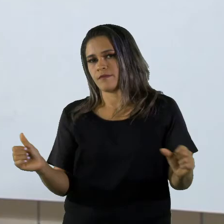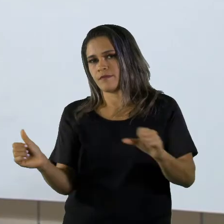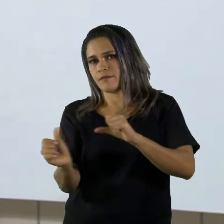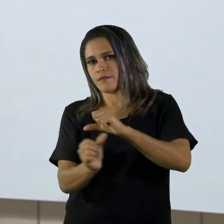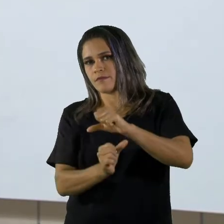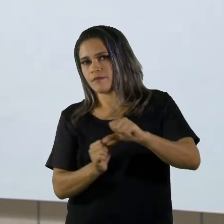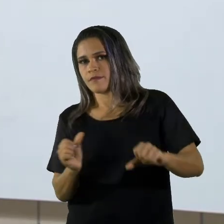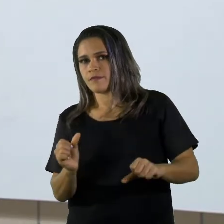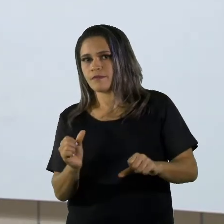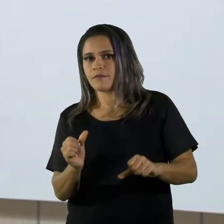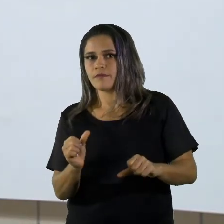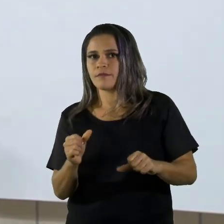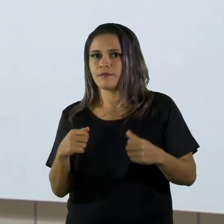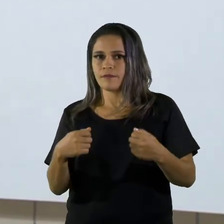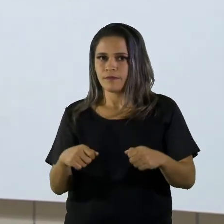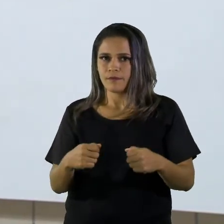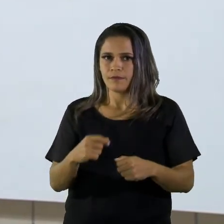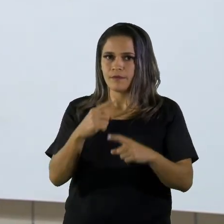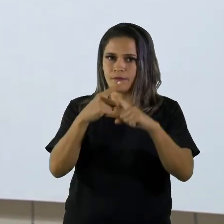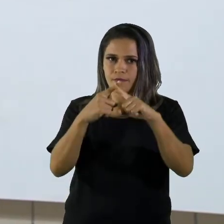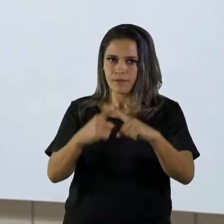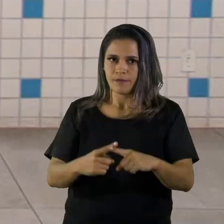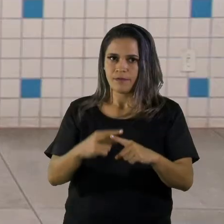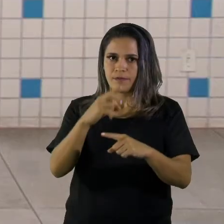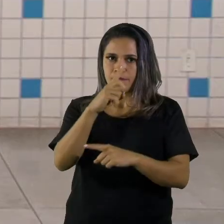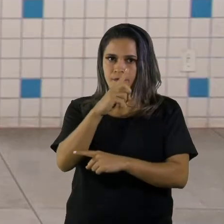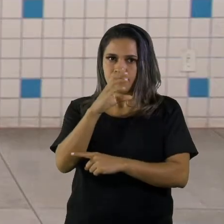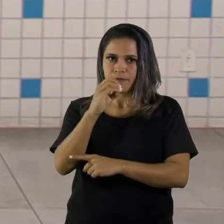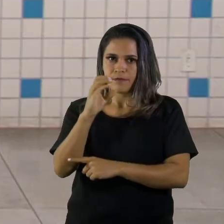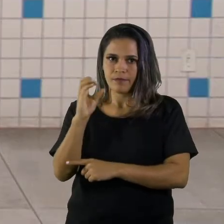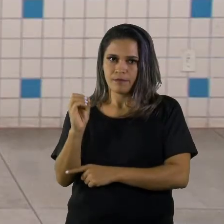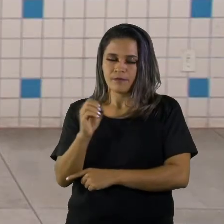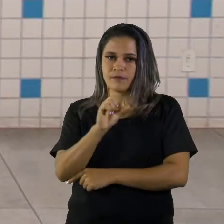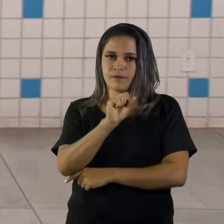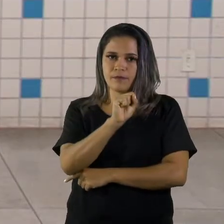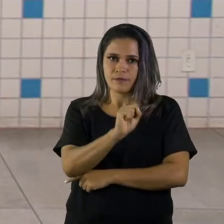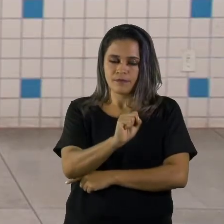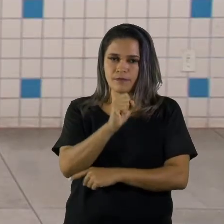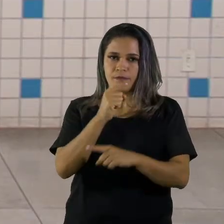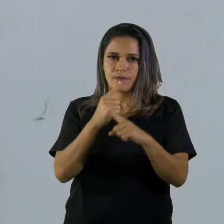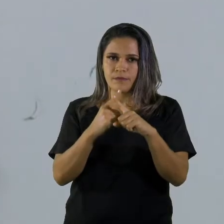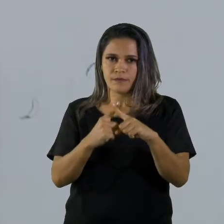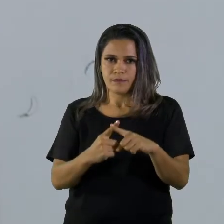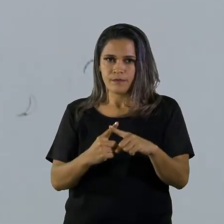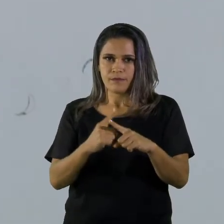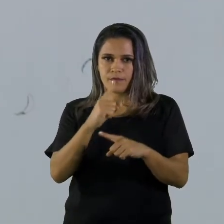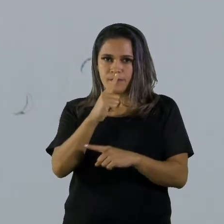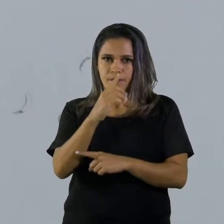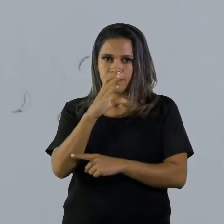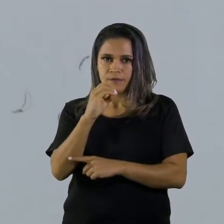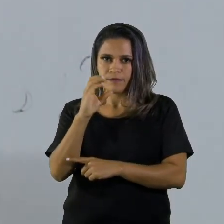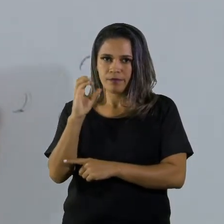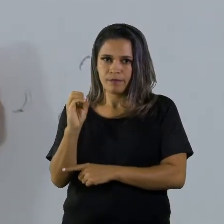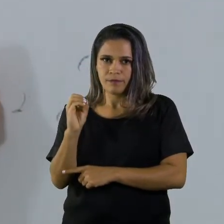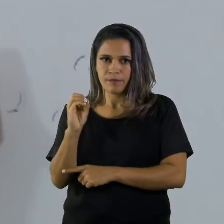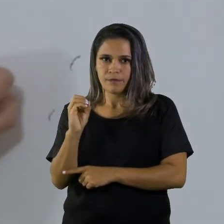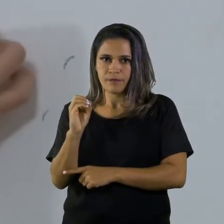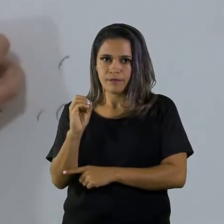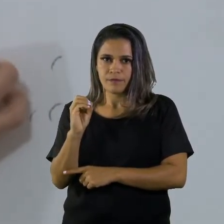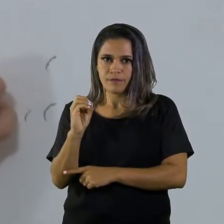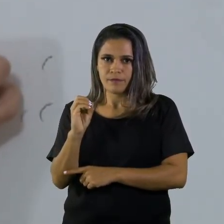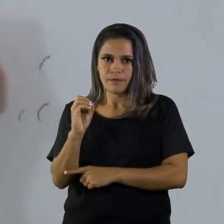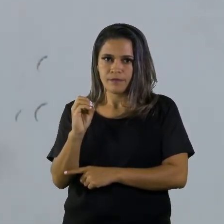preciso de multiplicar por 100. 8 vezes 100. 8 vezes